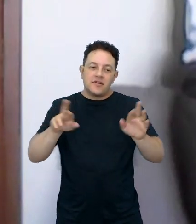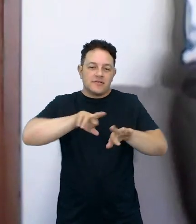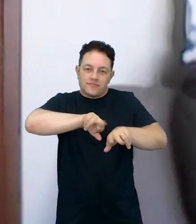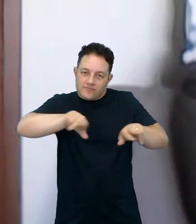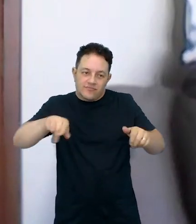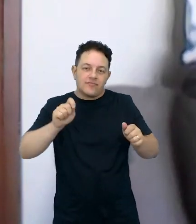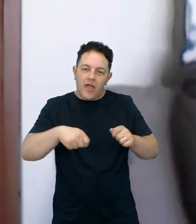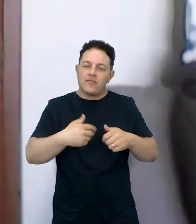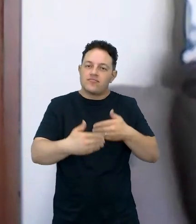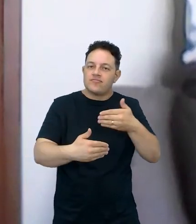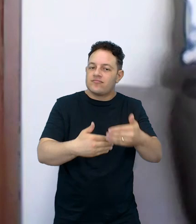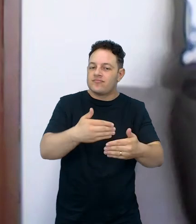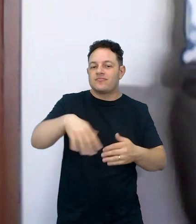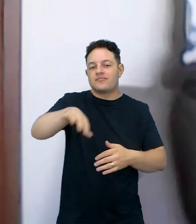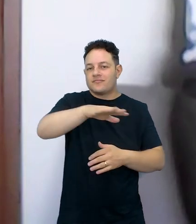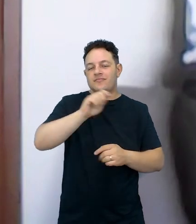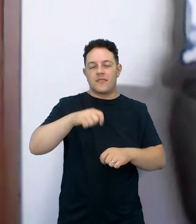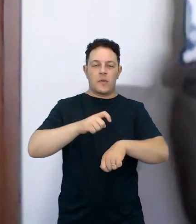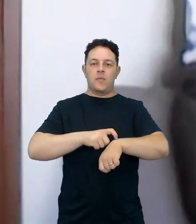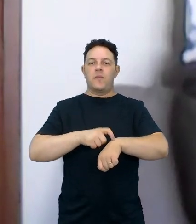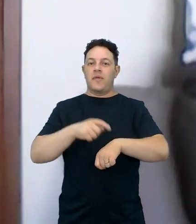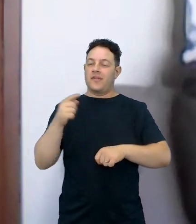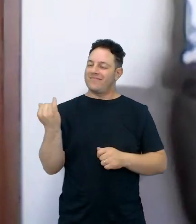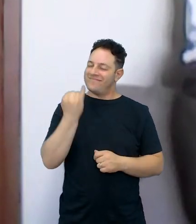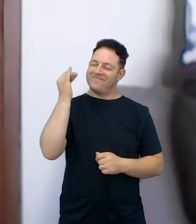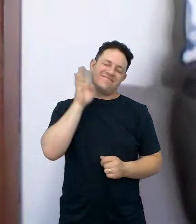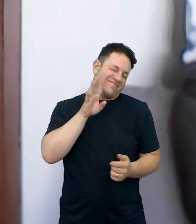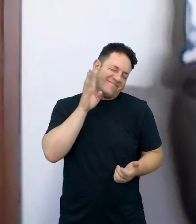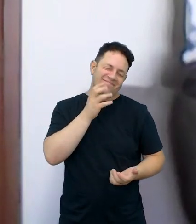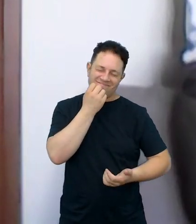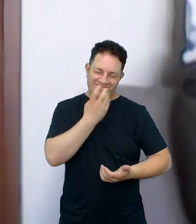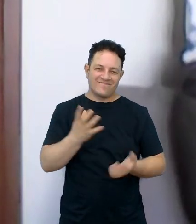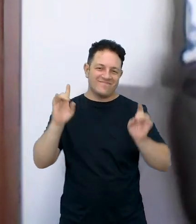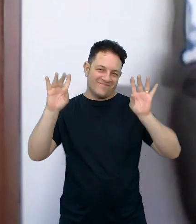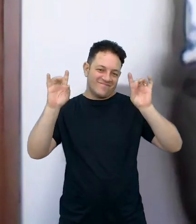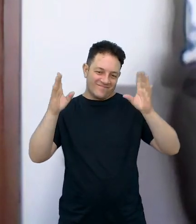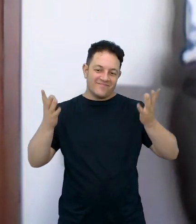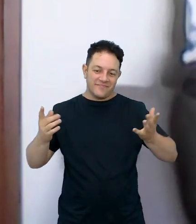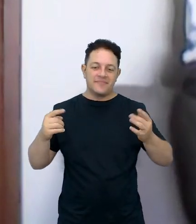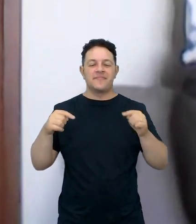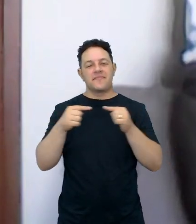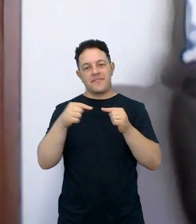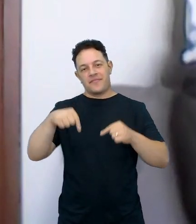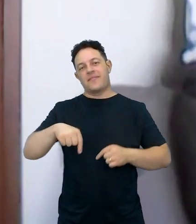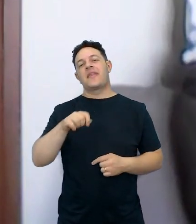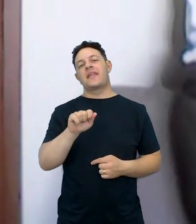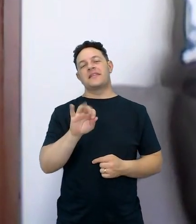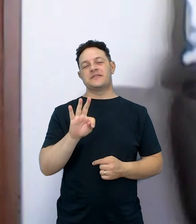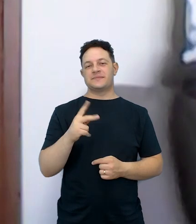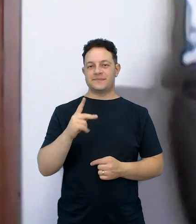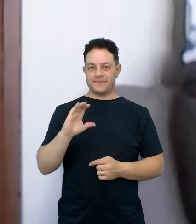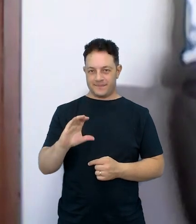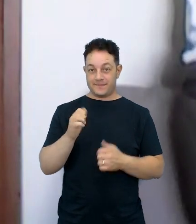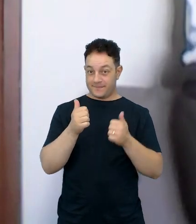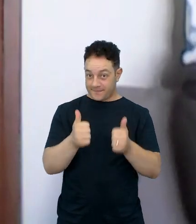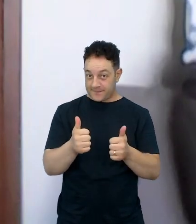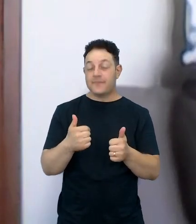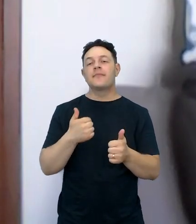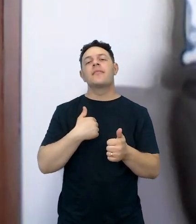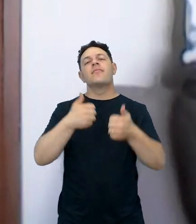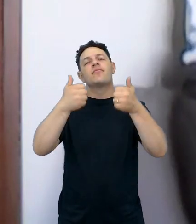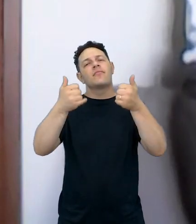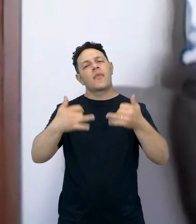nossos passos, em relação a esse momento tão bacana, tão privilegiado, que é a TPC. Como eu já falei, é